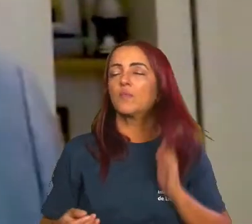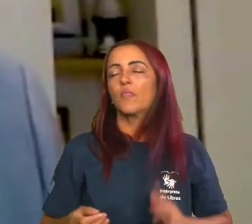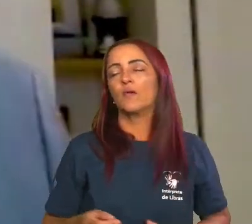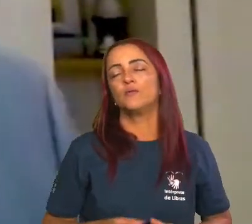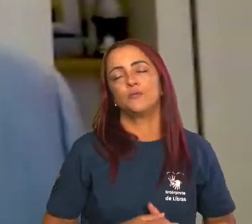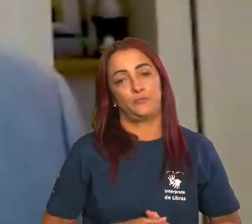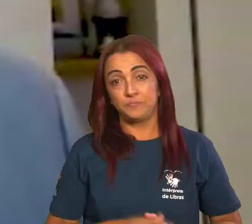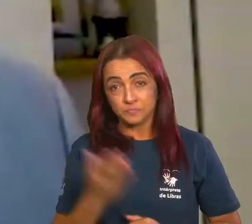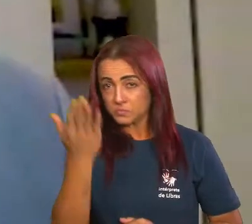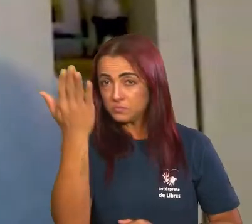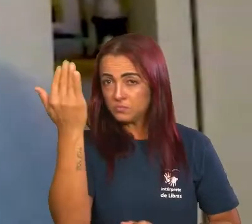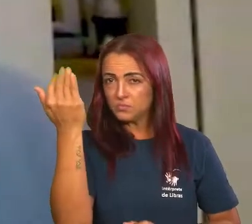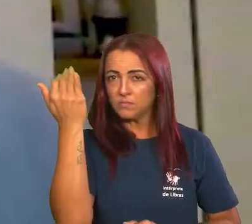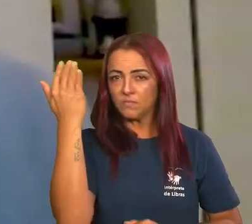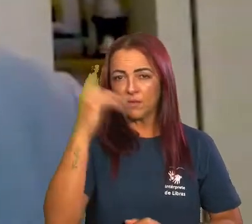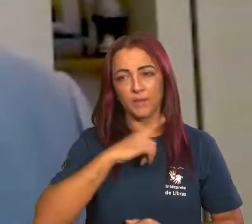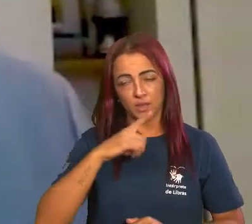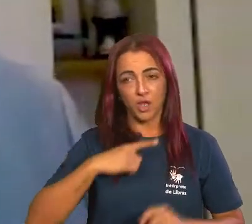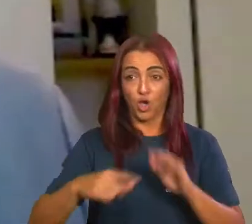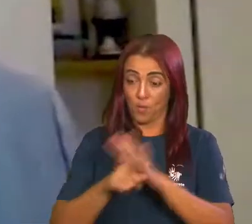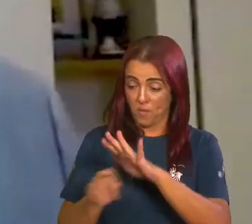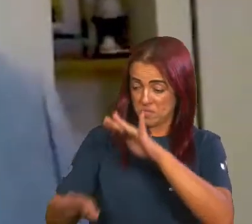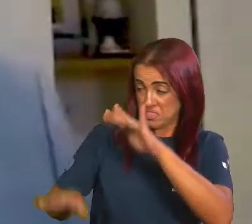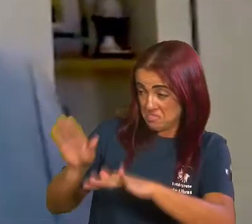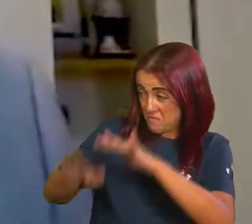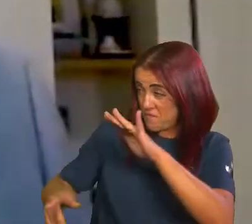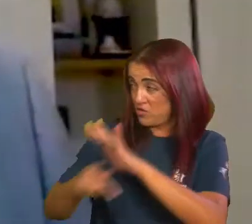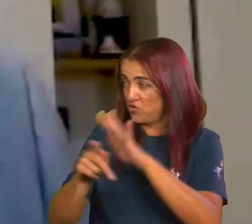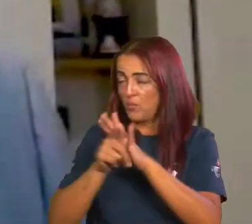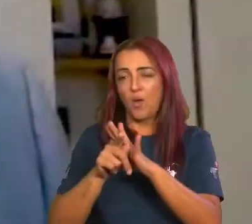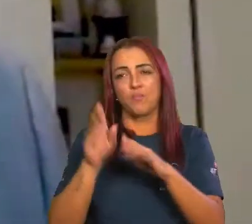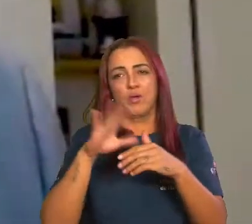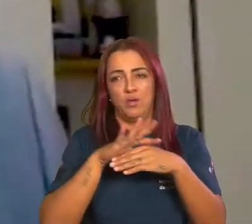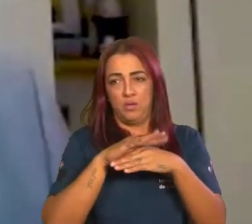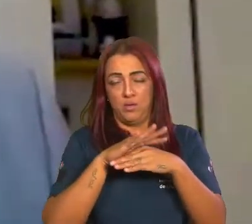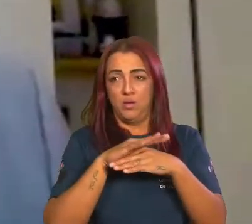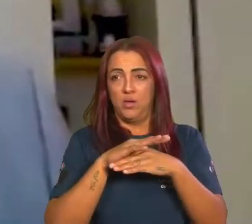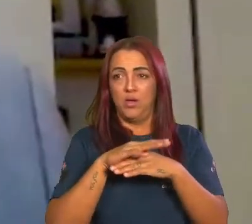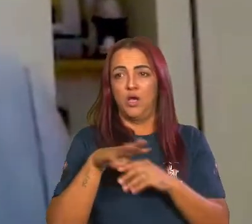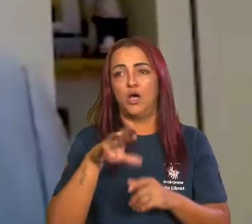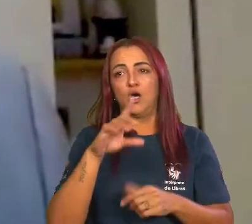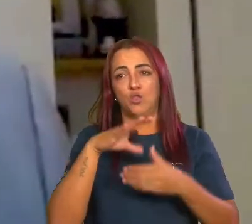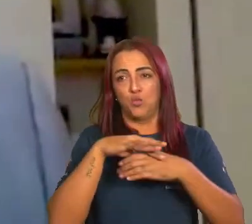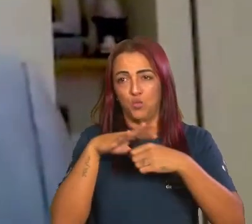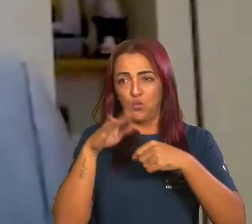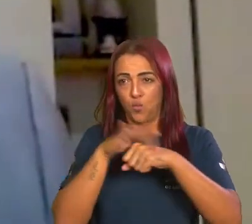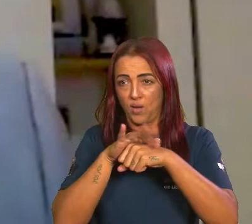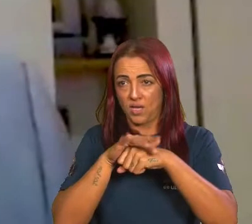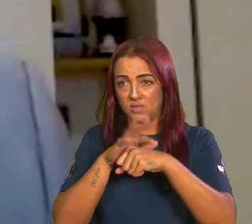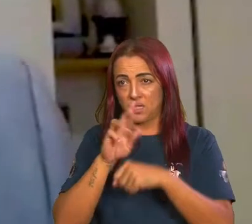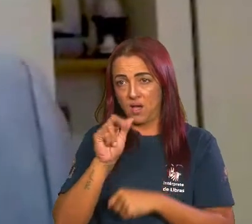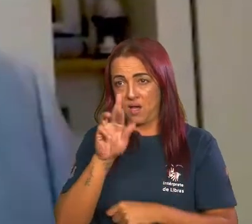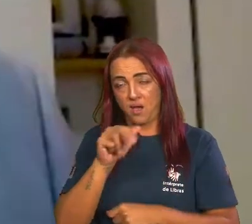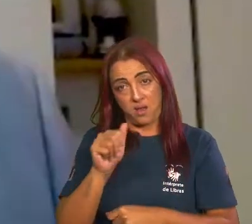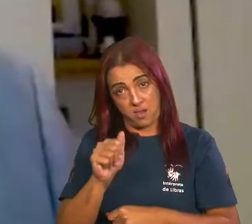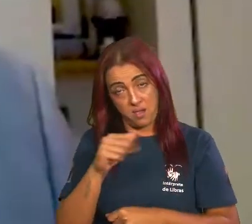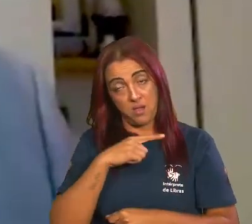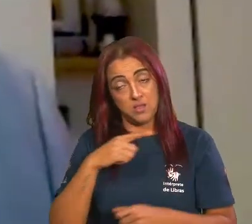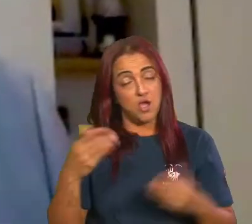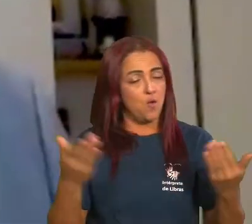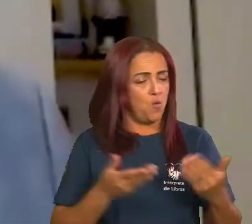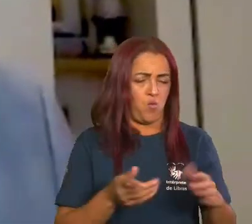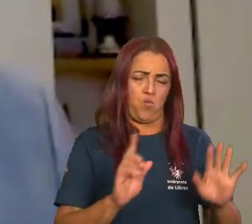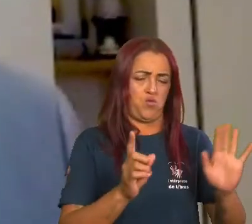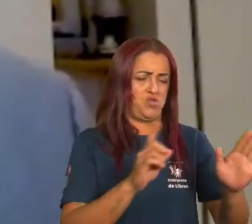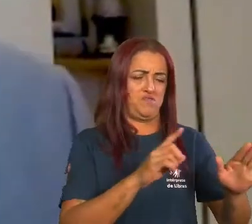fantástica. Antigamente, talvez um diagnóstico de doença rara fosse um atestado de óbito antecipado. Hoje em